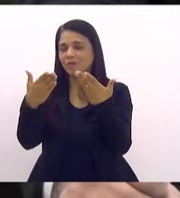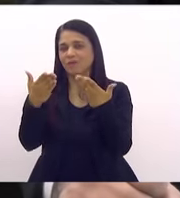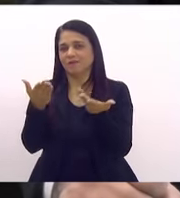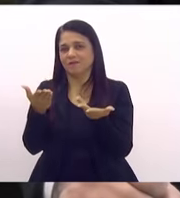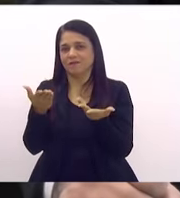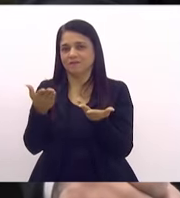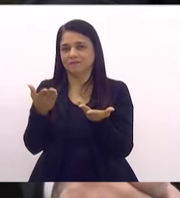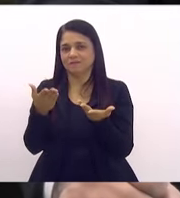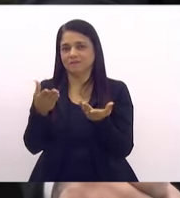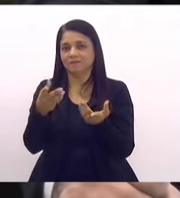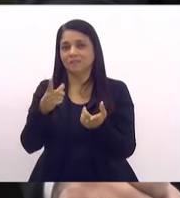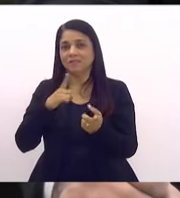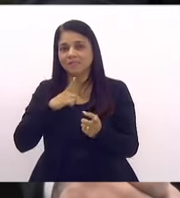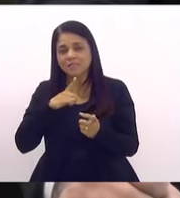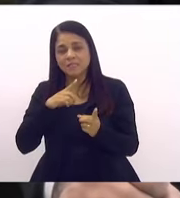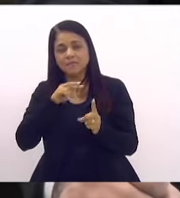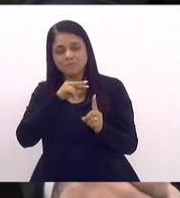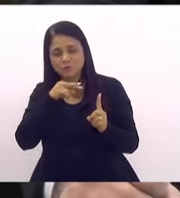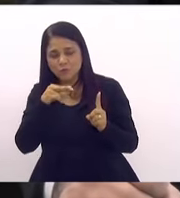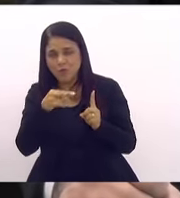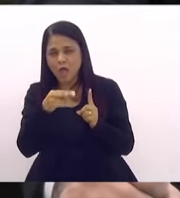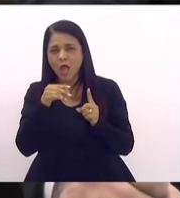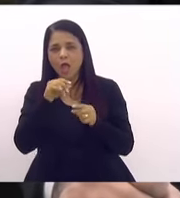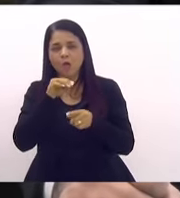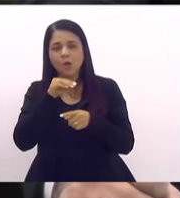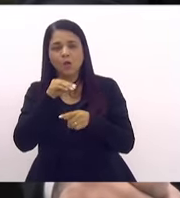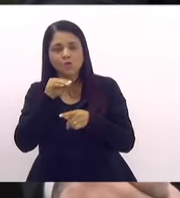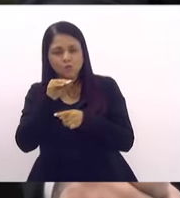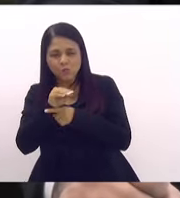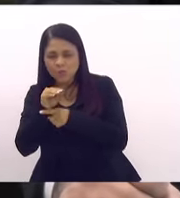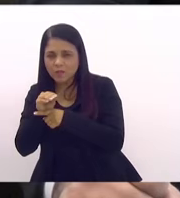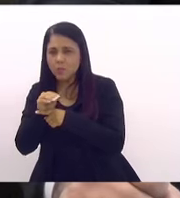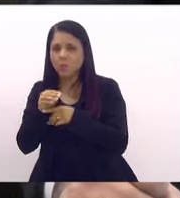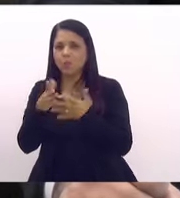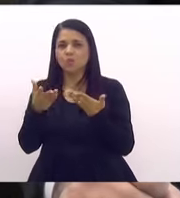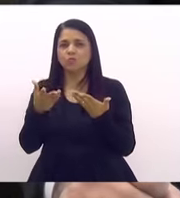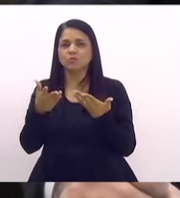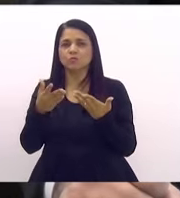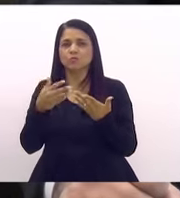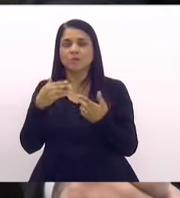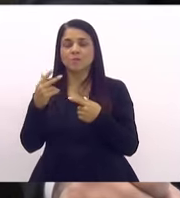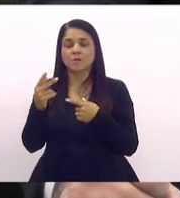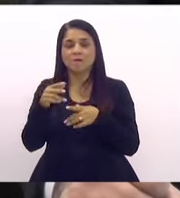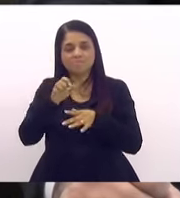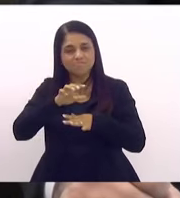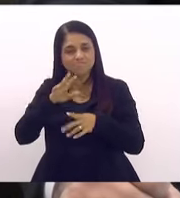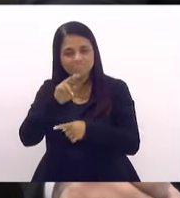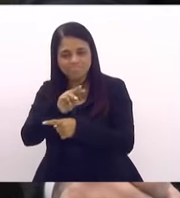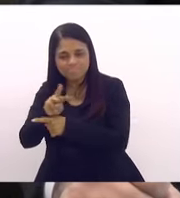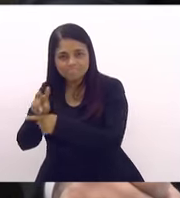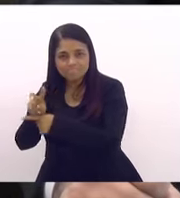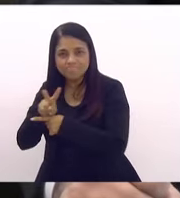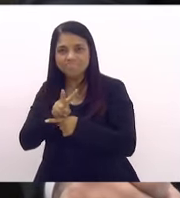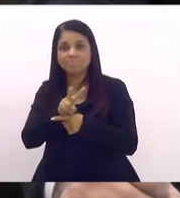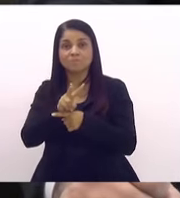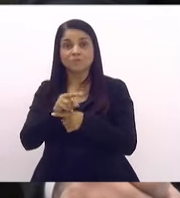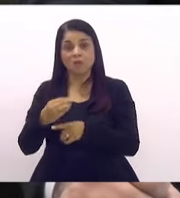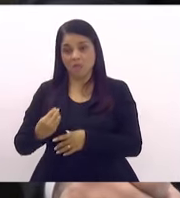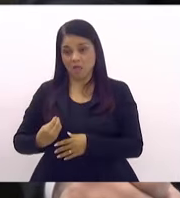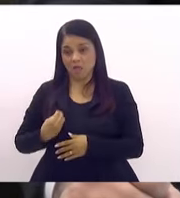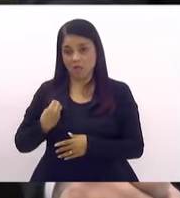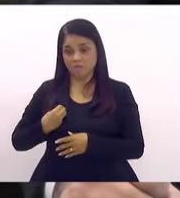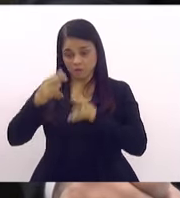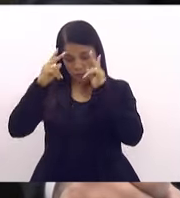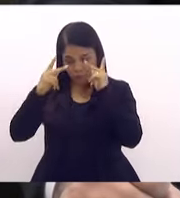nós tenhamos esse olhar cuidadoso e detalhado na questão da nossa preservação, porque é a nossa sobrevida enquanto